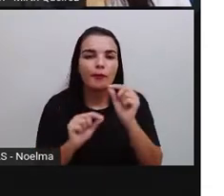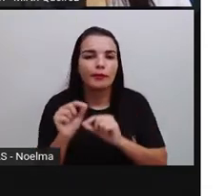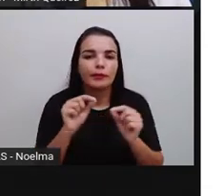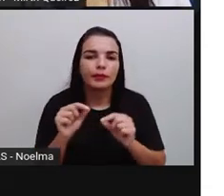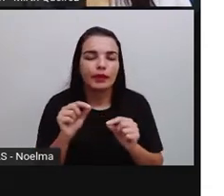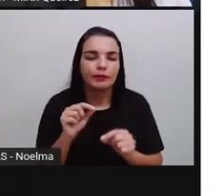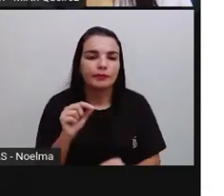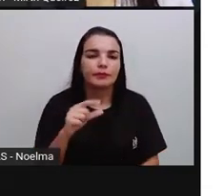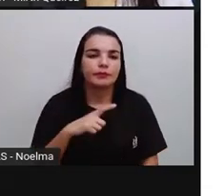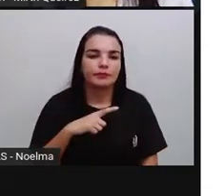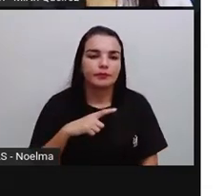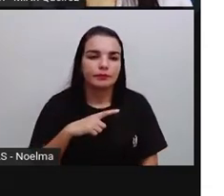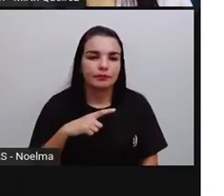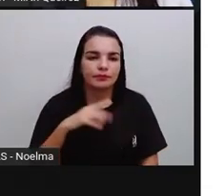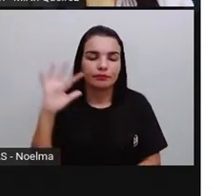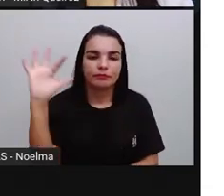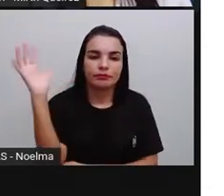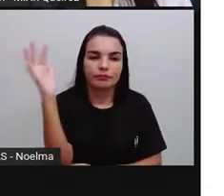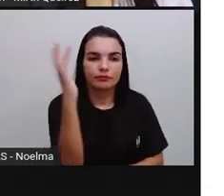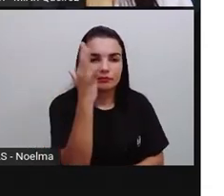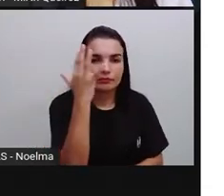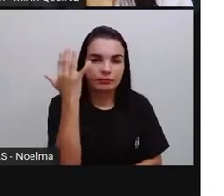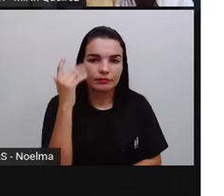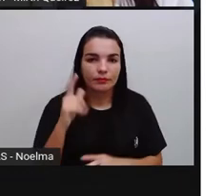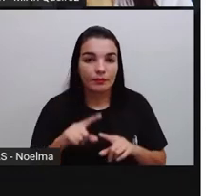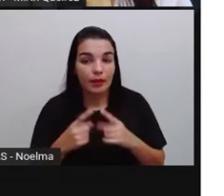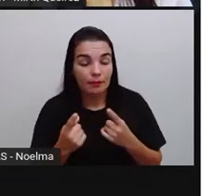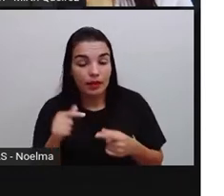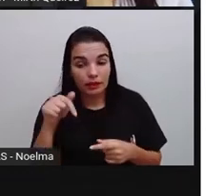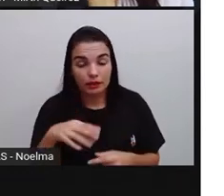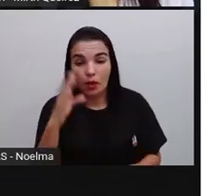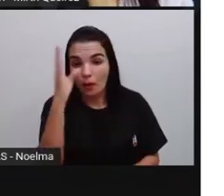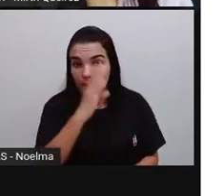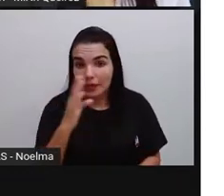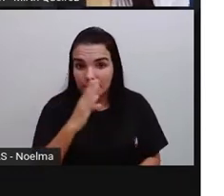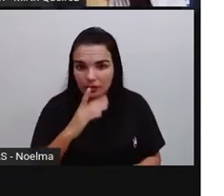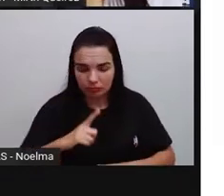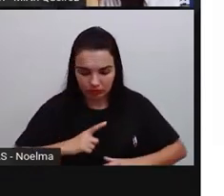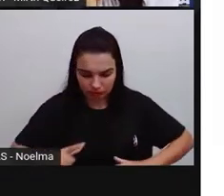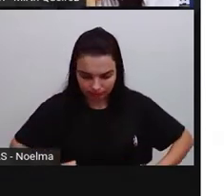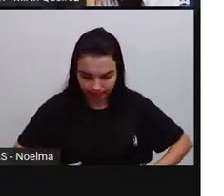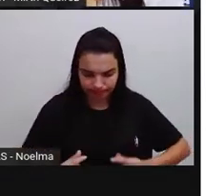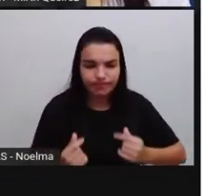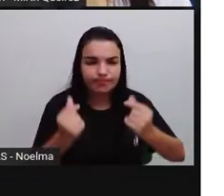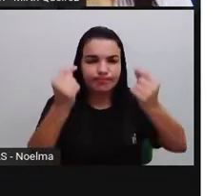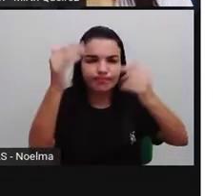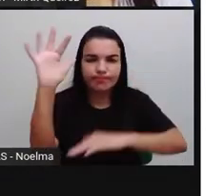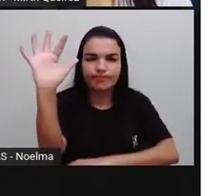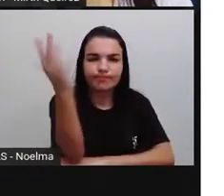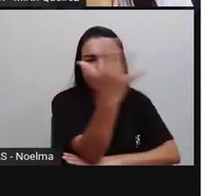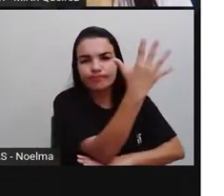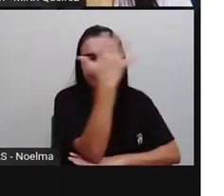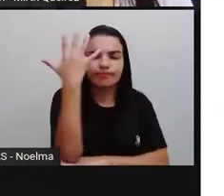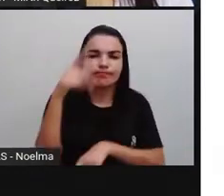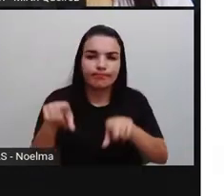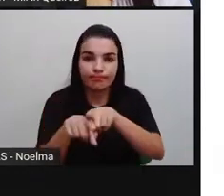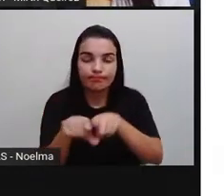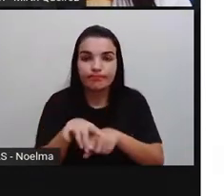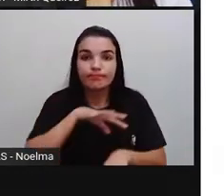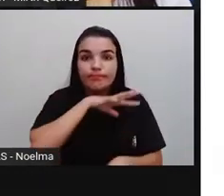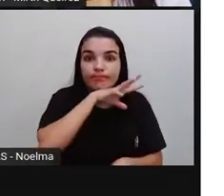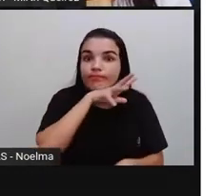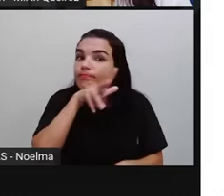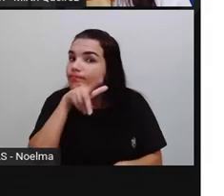plantas, certo? Embora o Brasil seja rico em fauna, rico em flora, ou seja, há uma